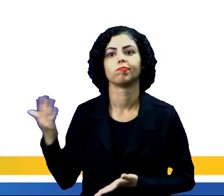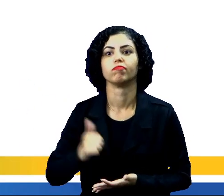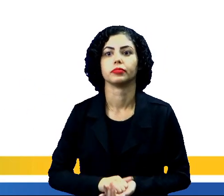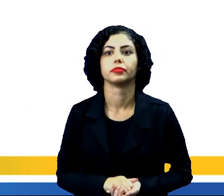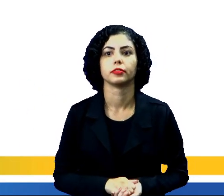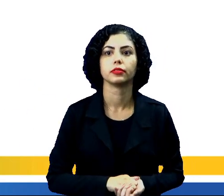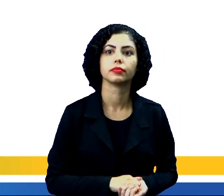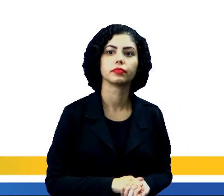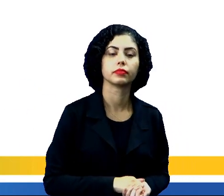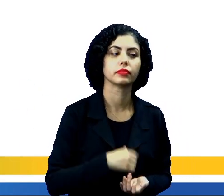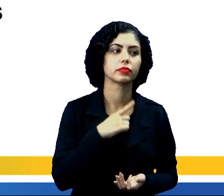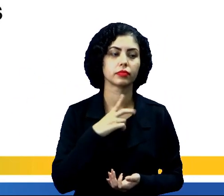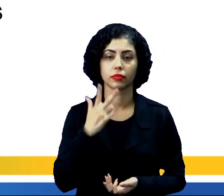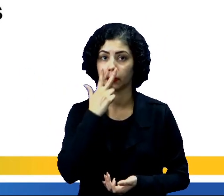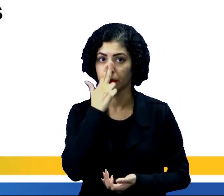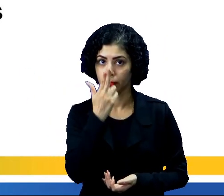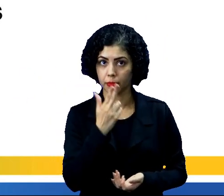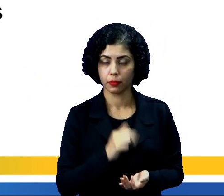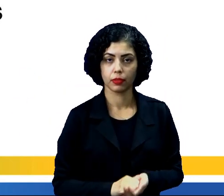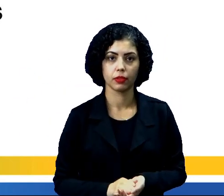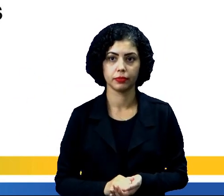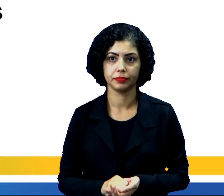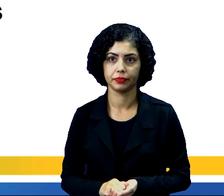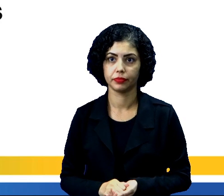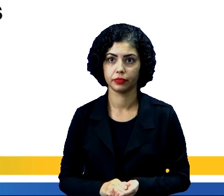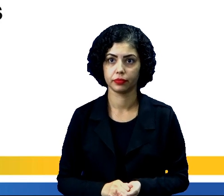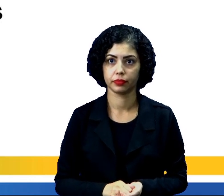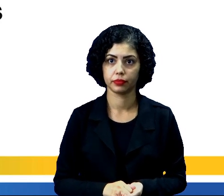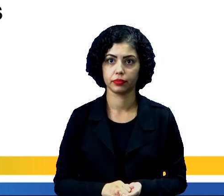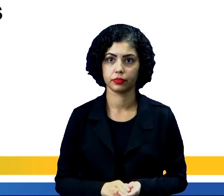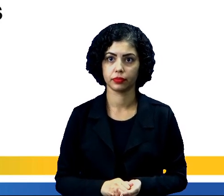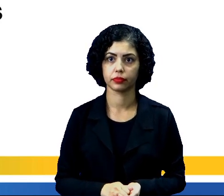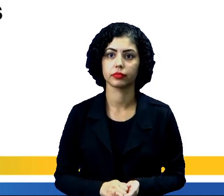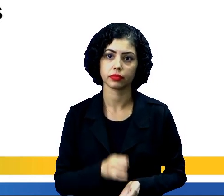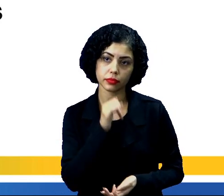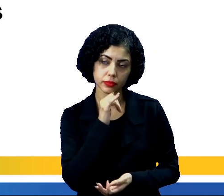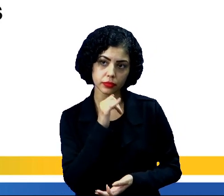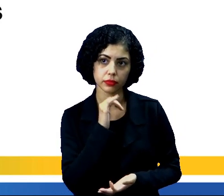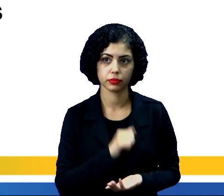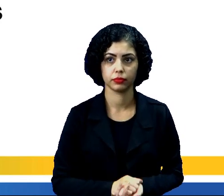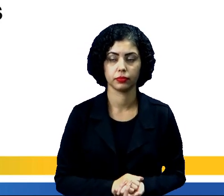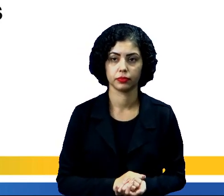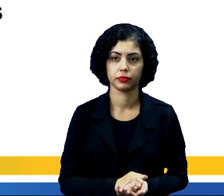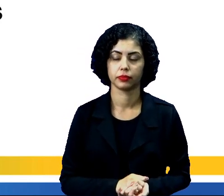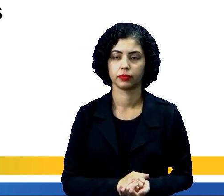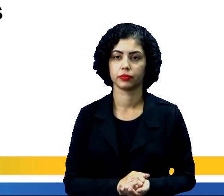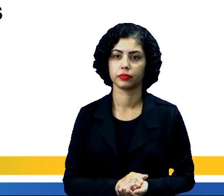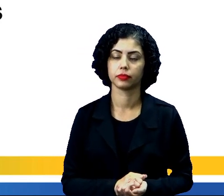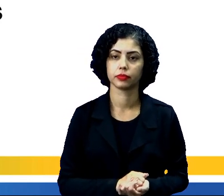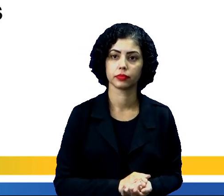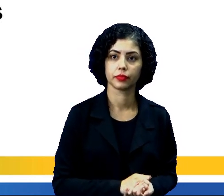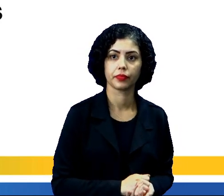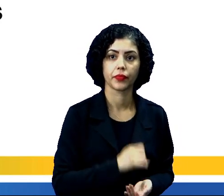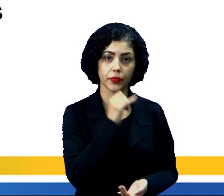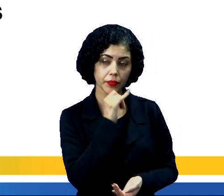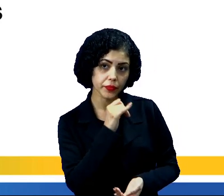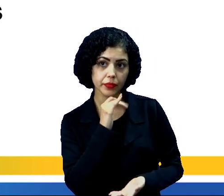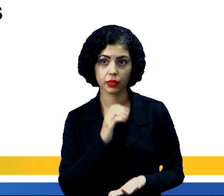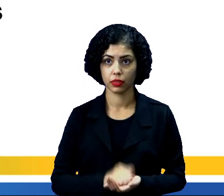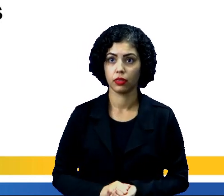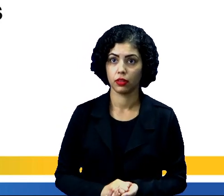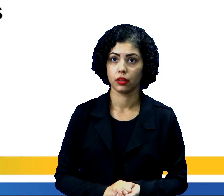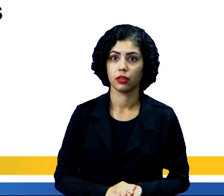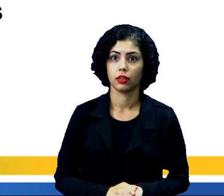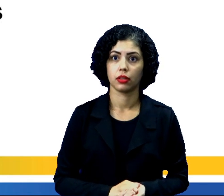modalidade aqui, ela se assemelha a 2 práticas. Eu vou avançar um pouco mais e vocês vão ver a que tipo de prática ela se assemelha, ó.